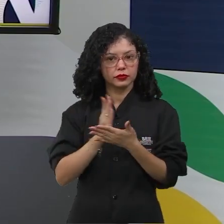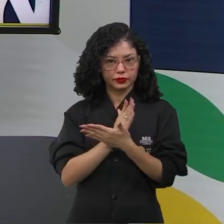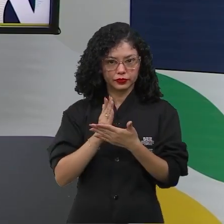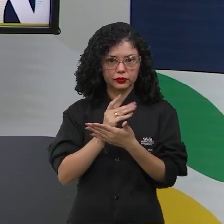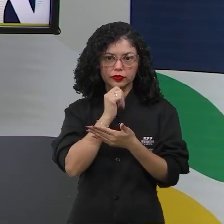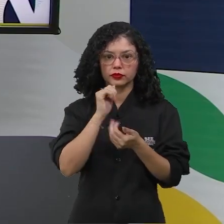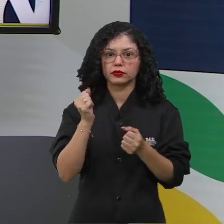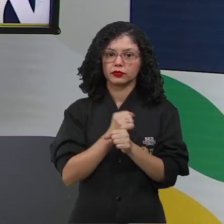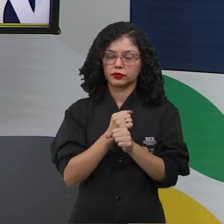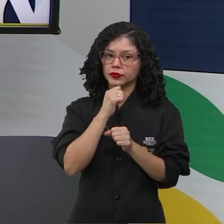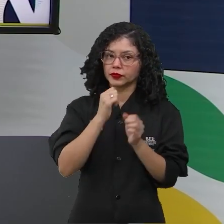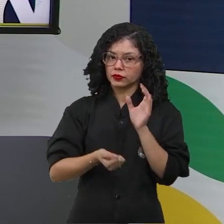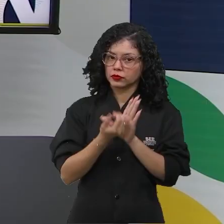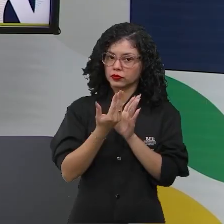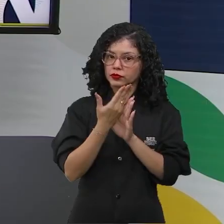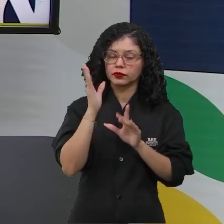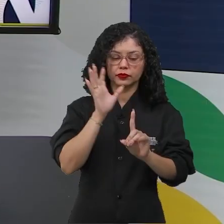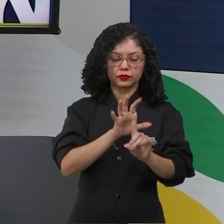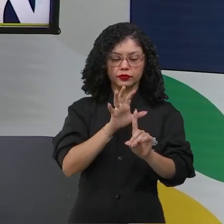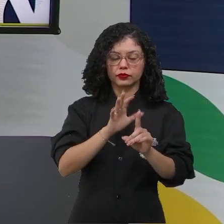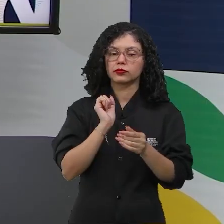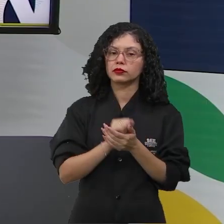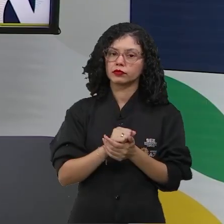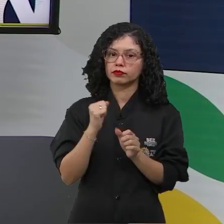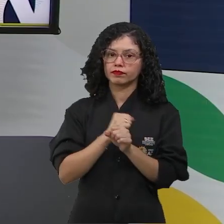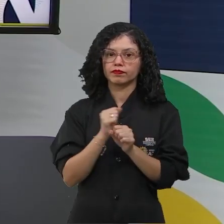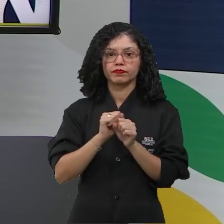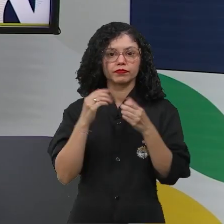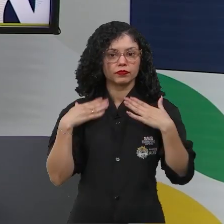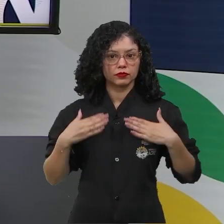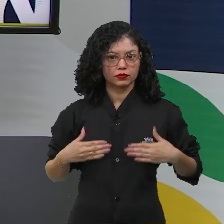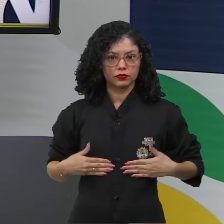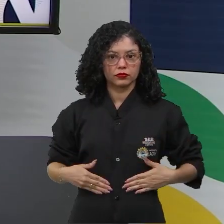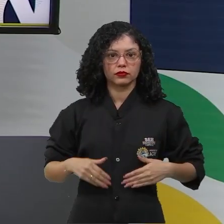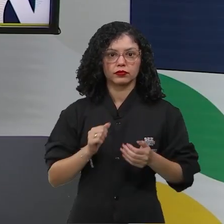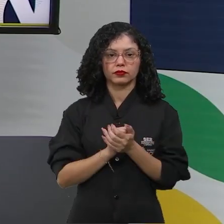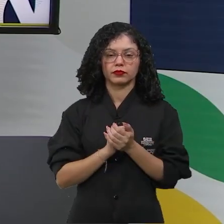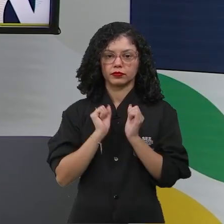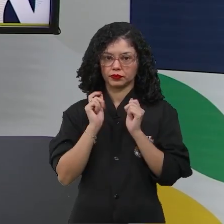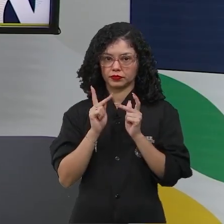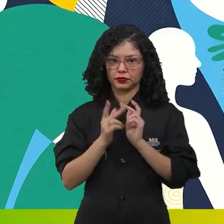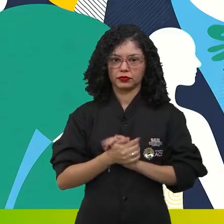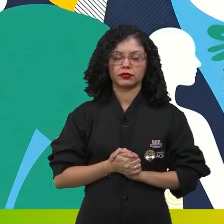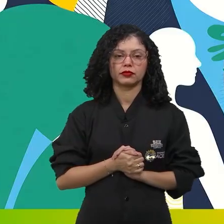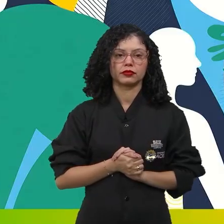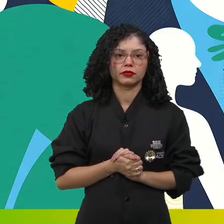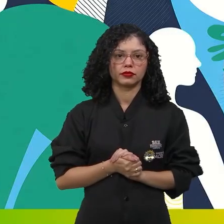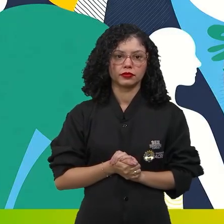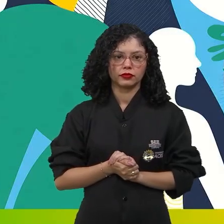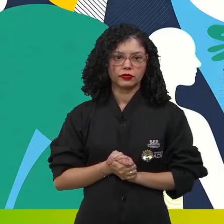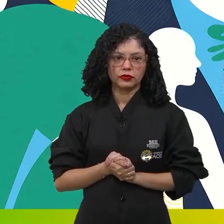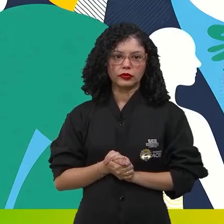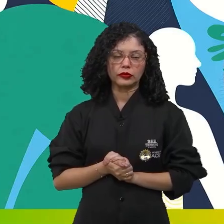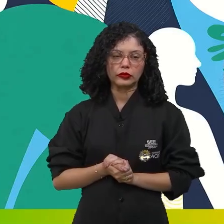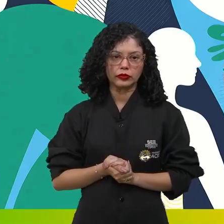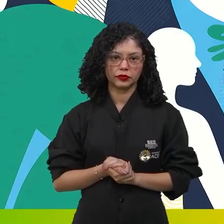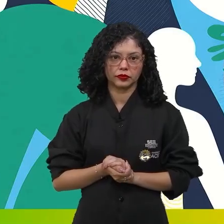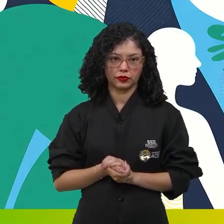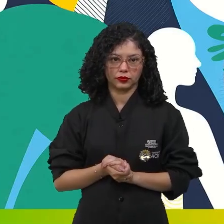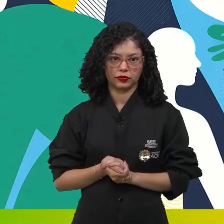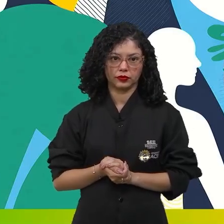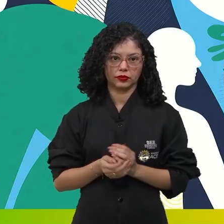algumas construções identitárias influenciam na construção corporal física, tá bom? Avançando, então aqui, ó.